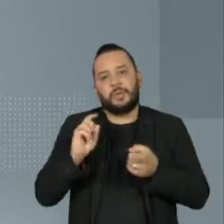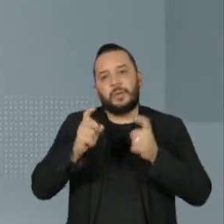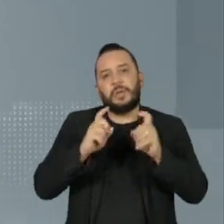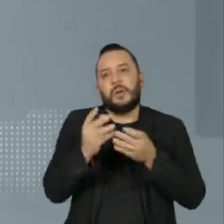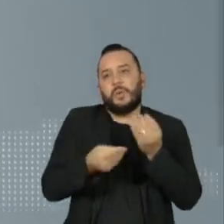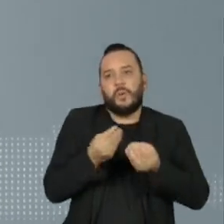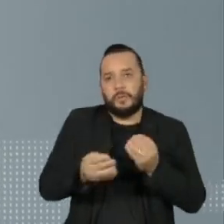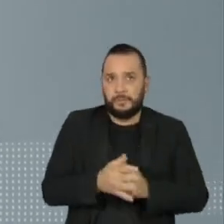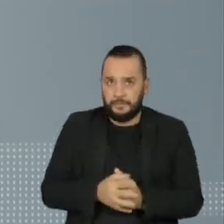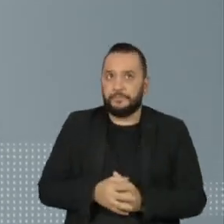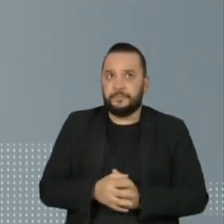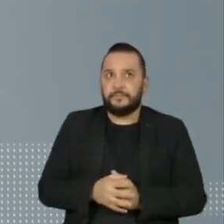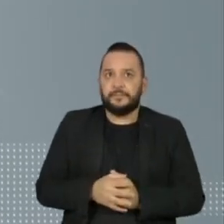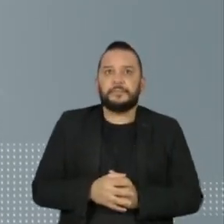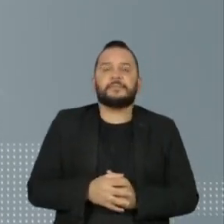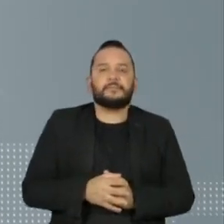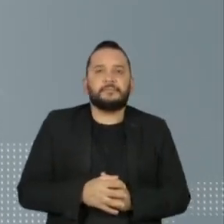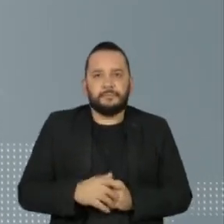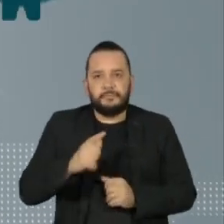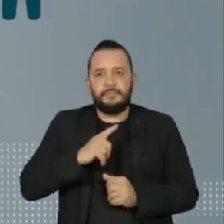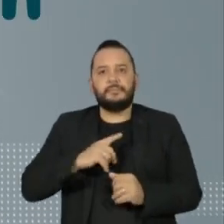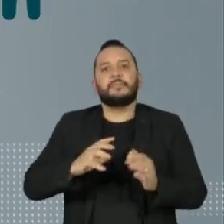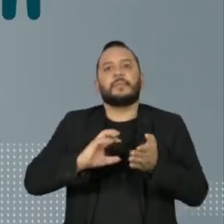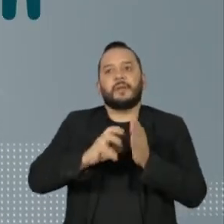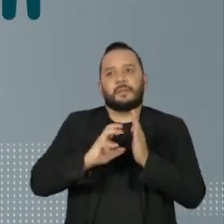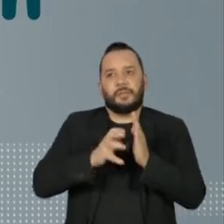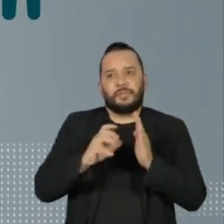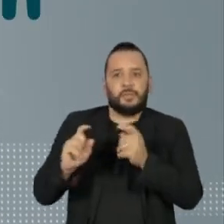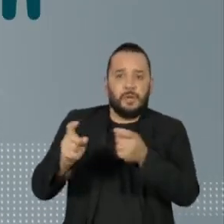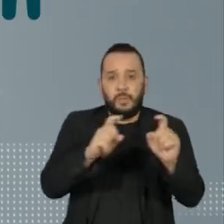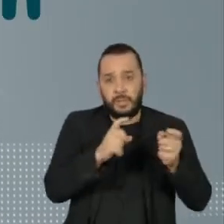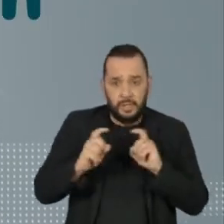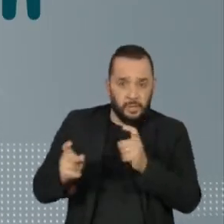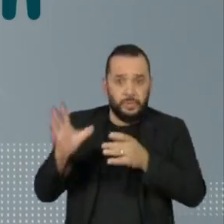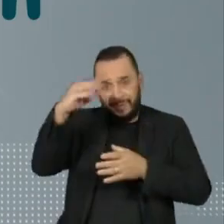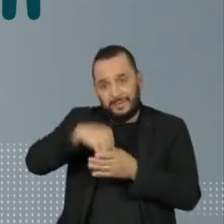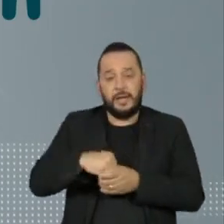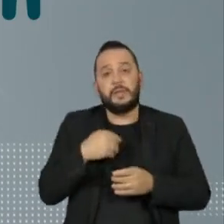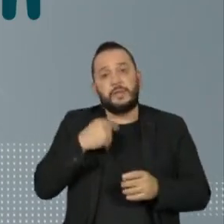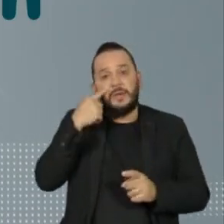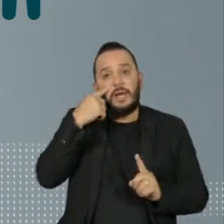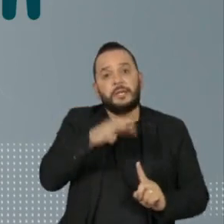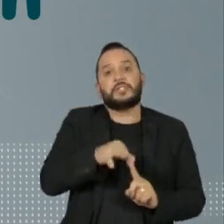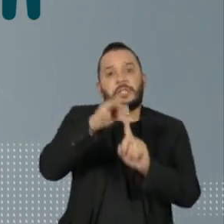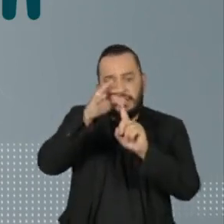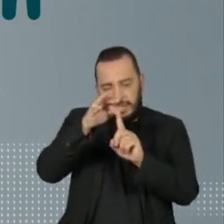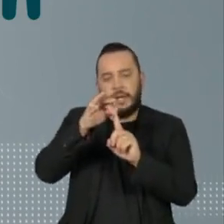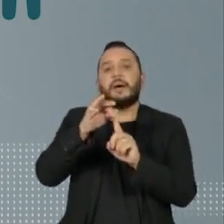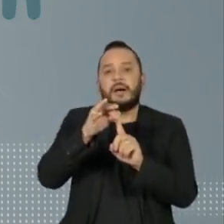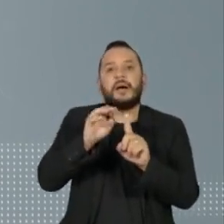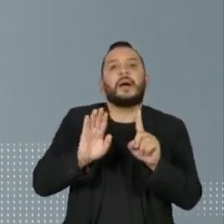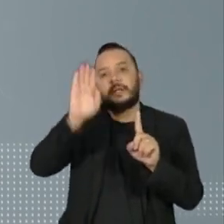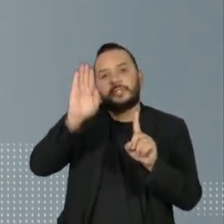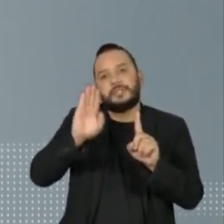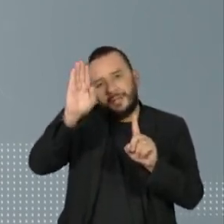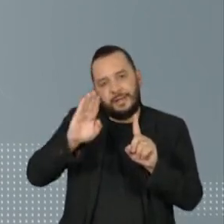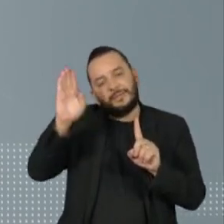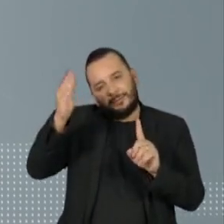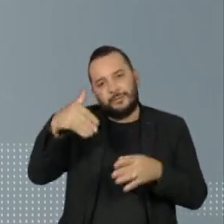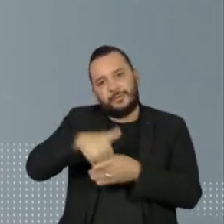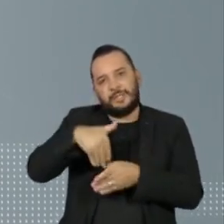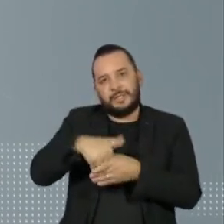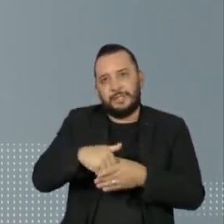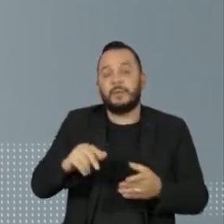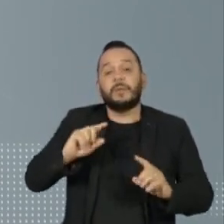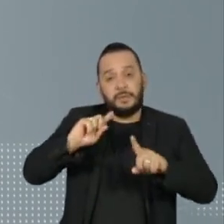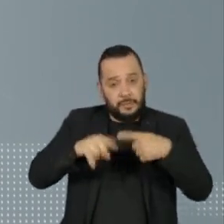e As convenções são eventos internos dos partidos para escolher os candidatos que vão disputar cada cargo nas eleições depois